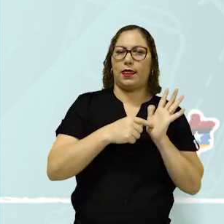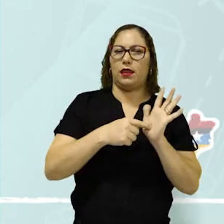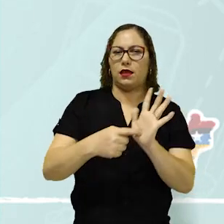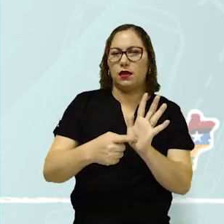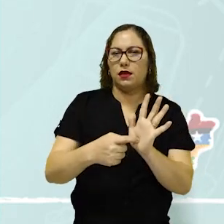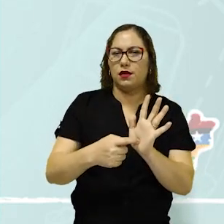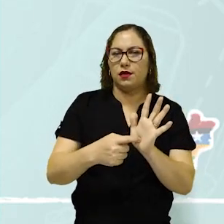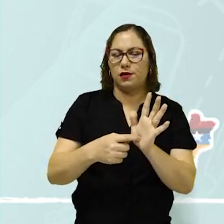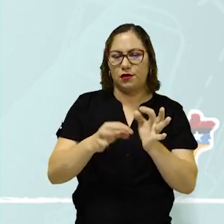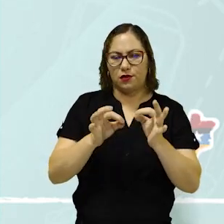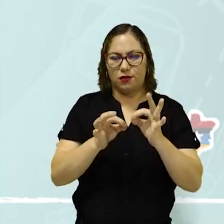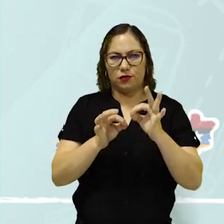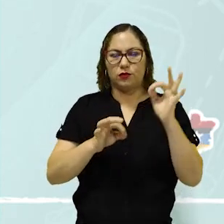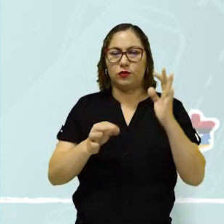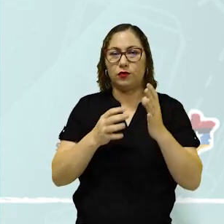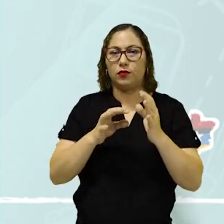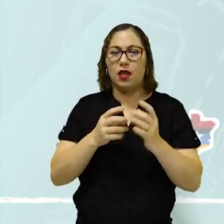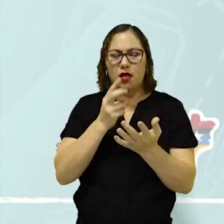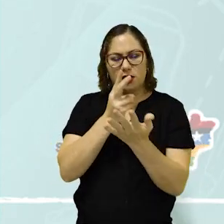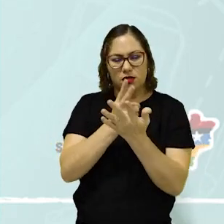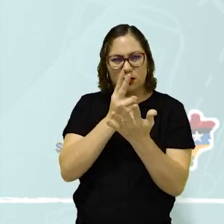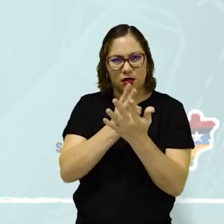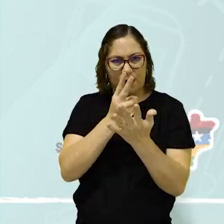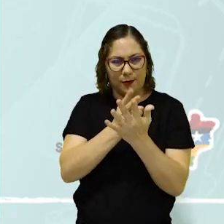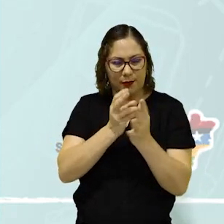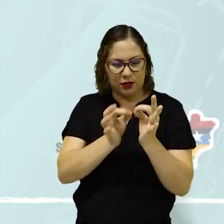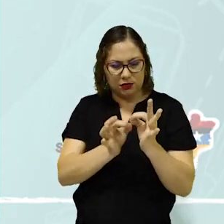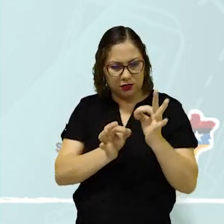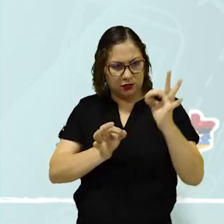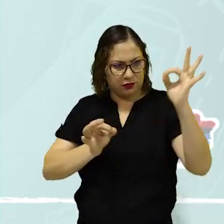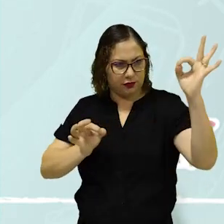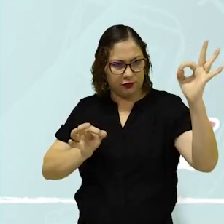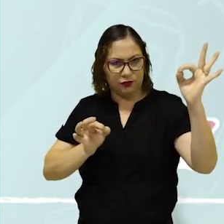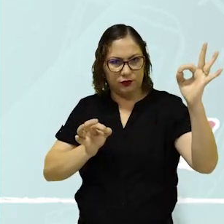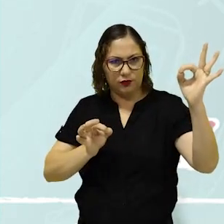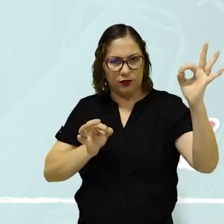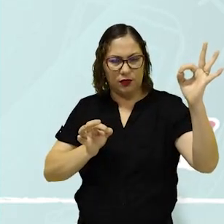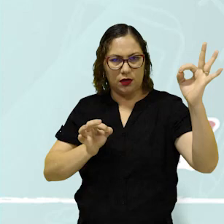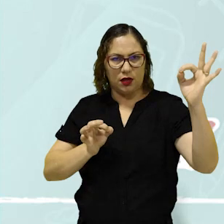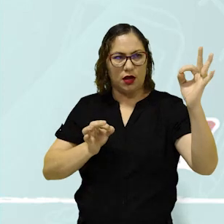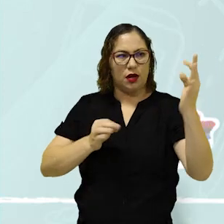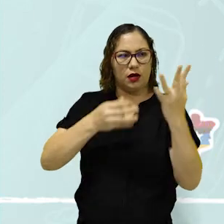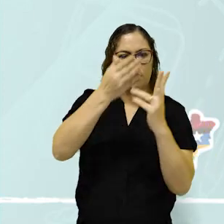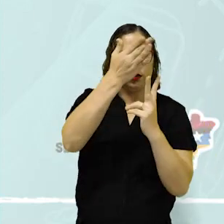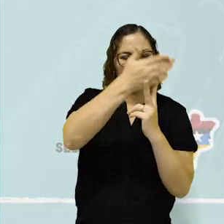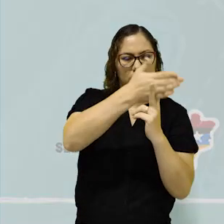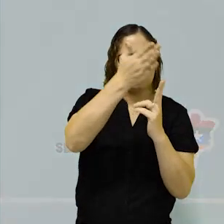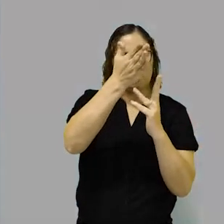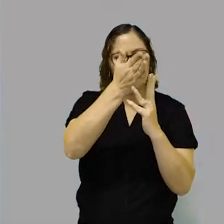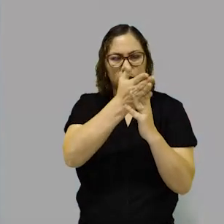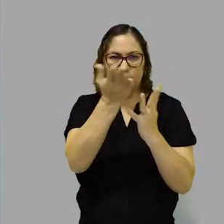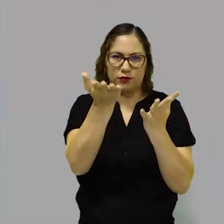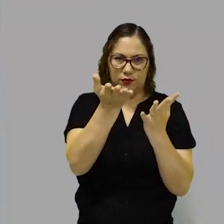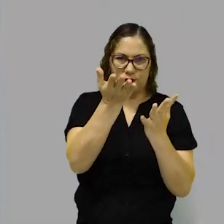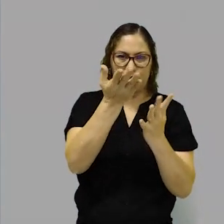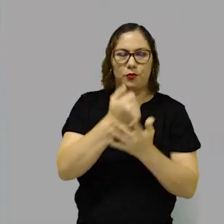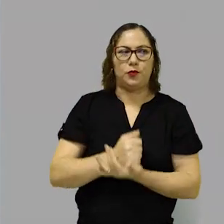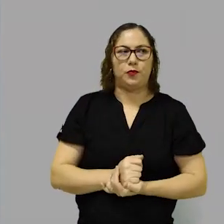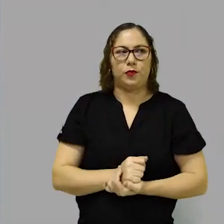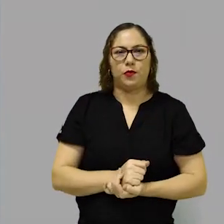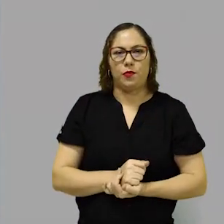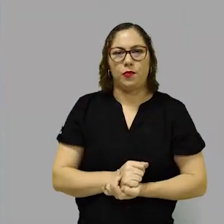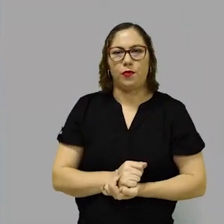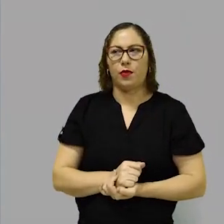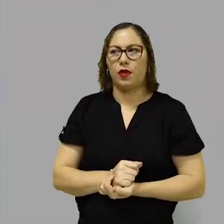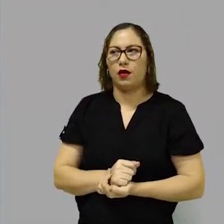forma equidistante, ou seja, na mesma distância, entre os pontos cardeais e os pontos